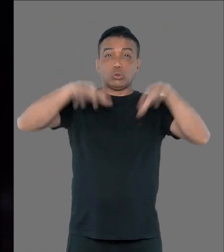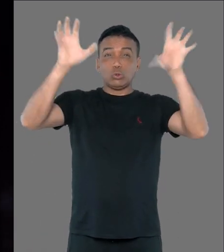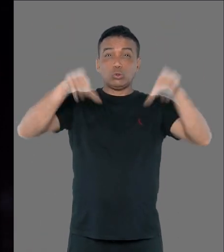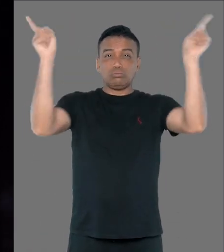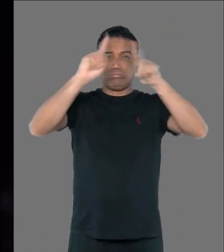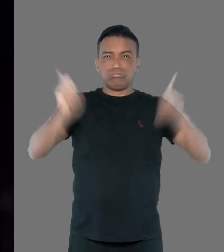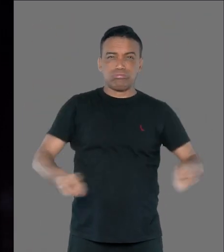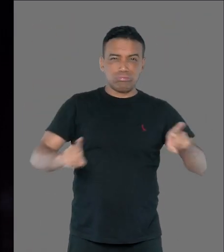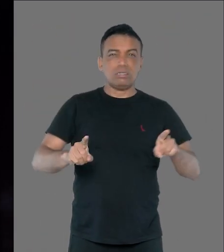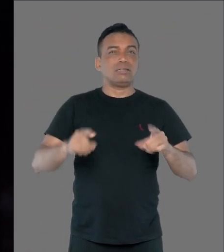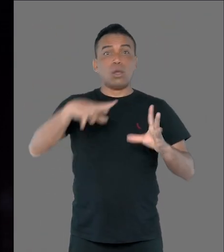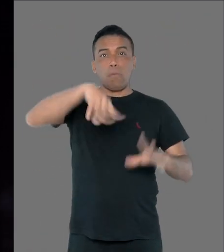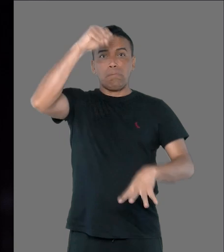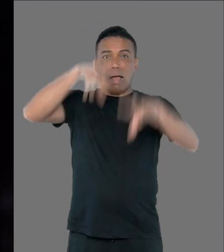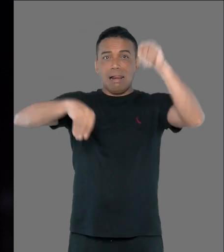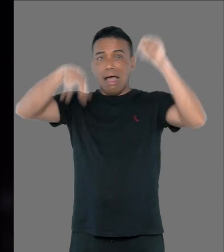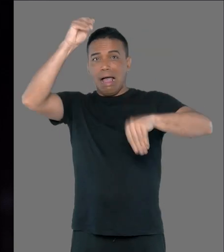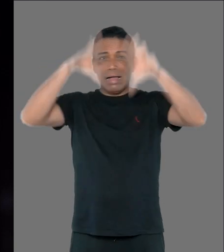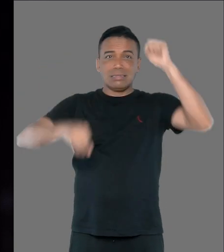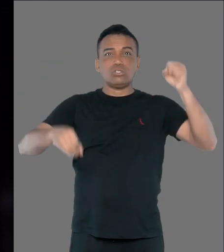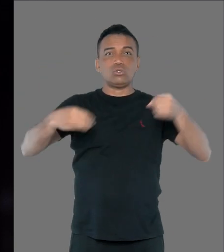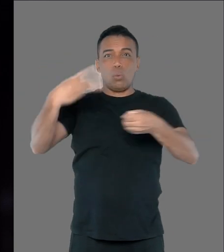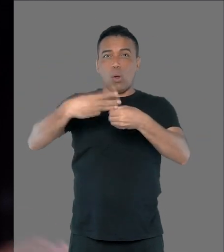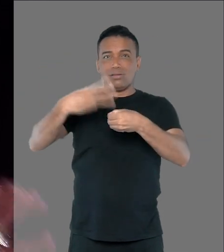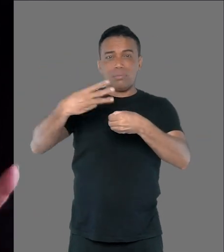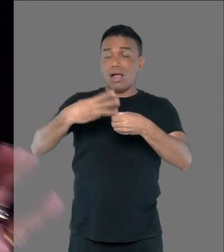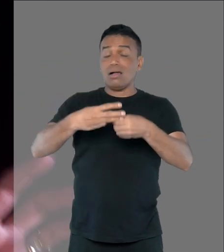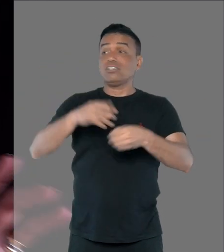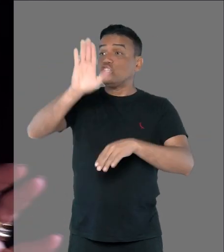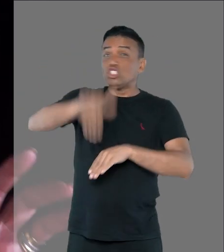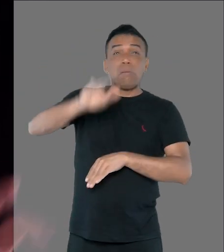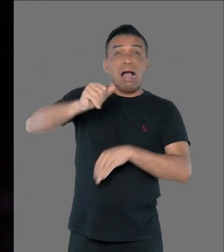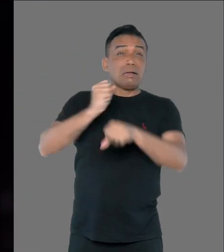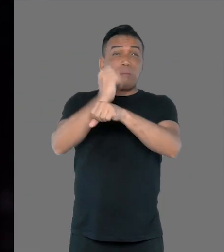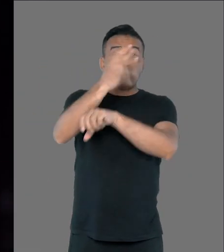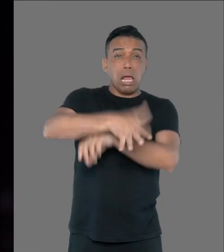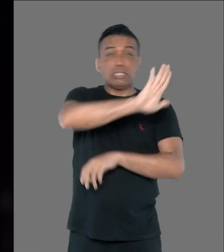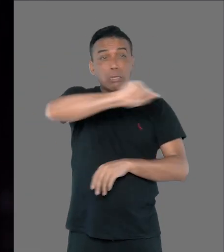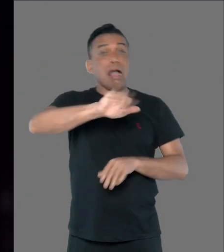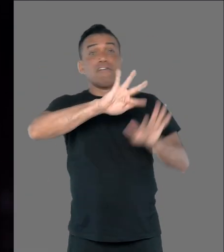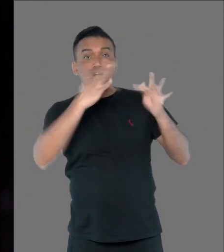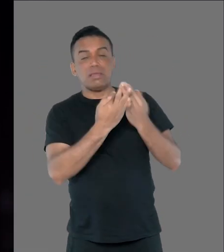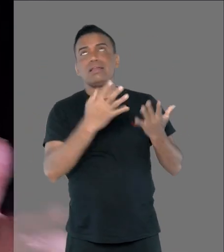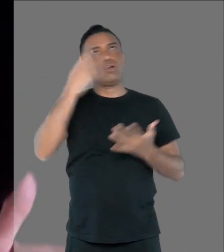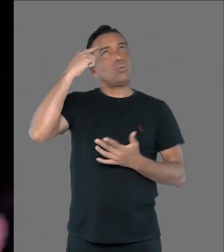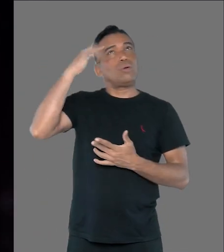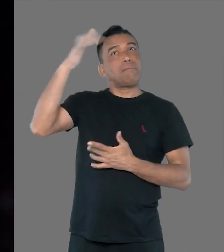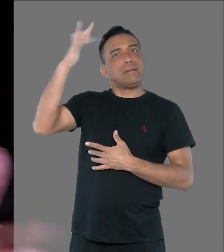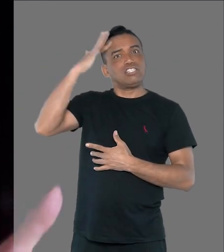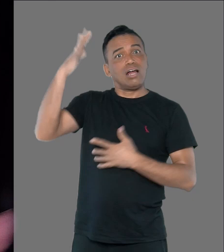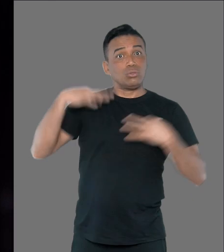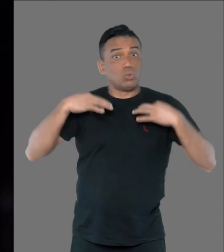no Paço Municipal, são acordados no meio da noite. Se nós quisermos imaginar um pouco o cenário, todo mundo